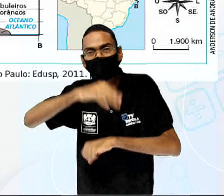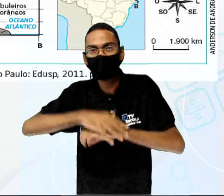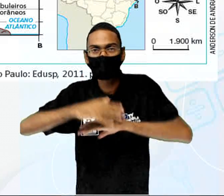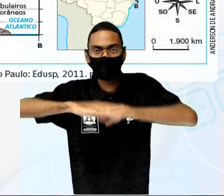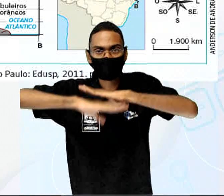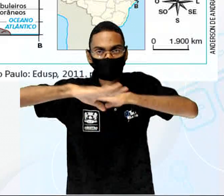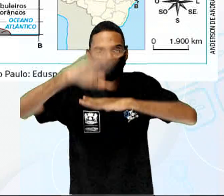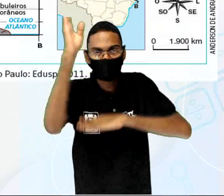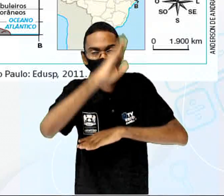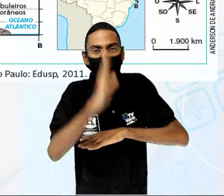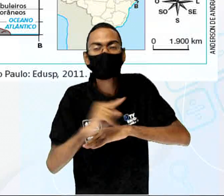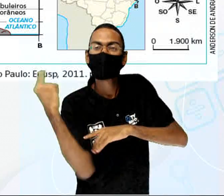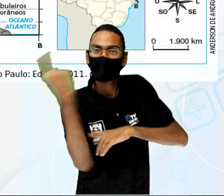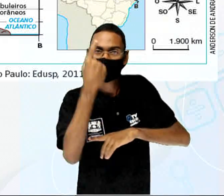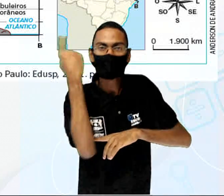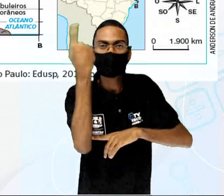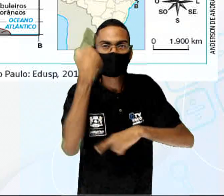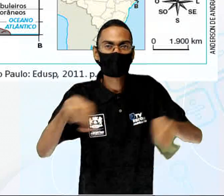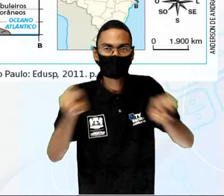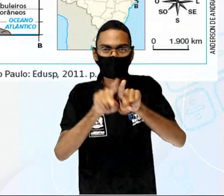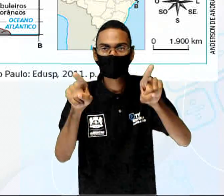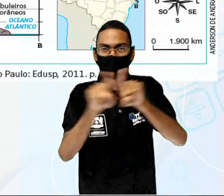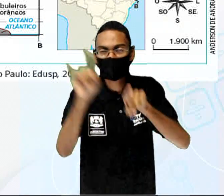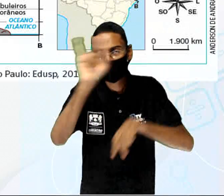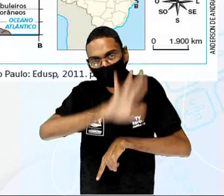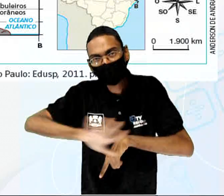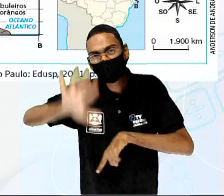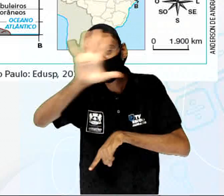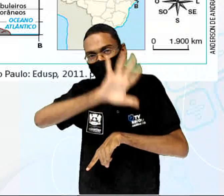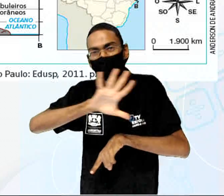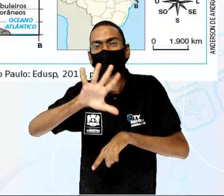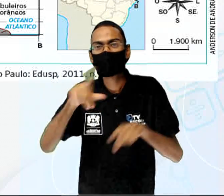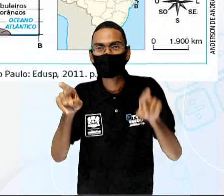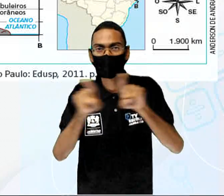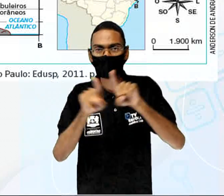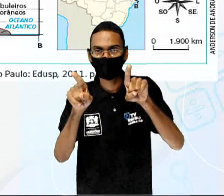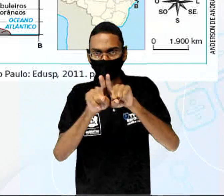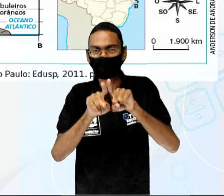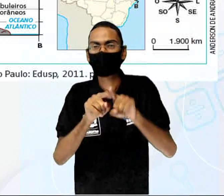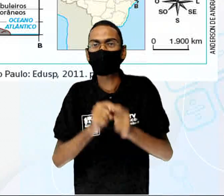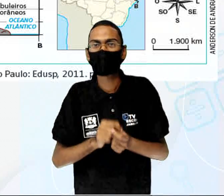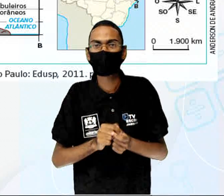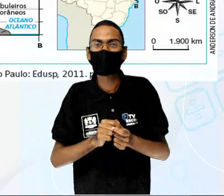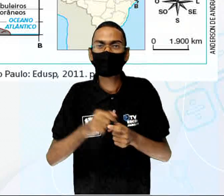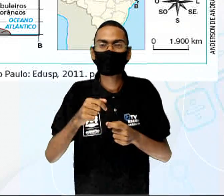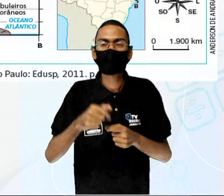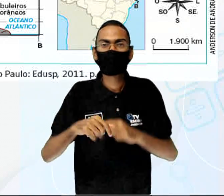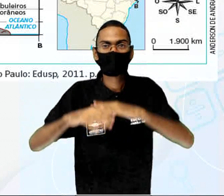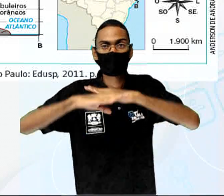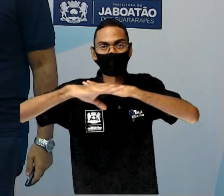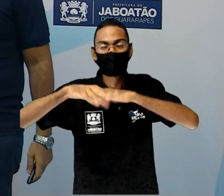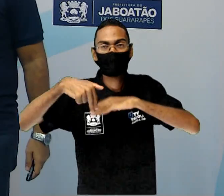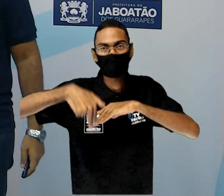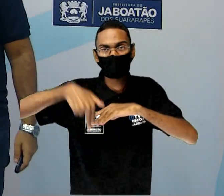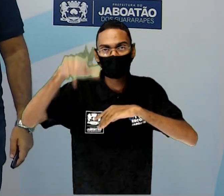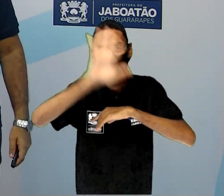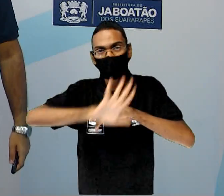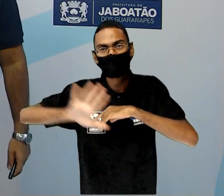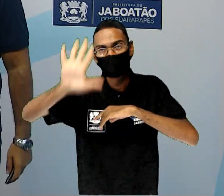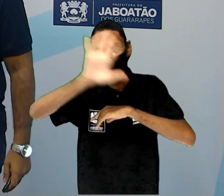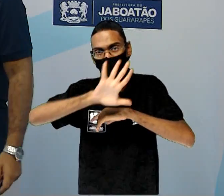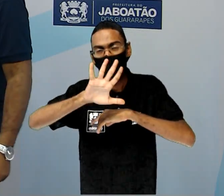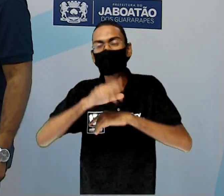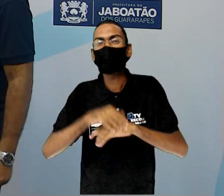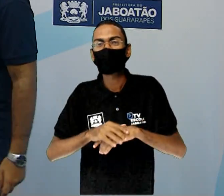brasileiro. E aí a gente tem uma imagem transversal do relevo do Nordeste, onde a gente tem aqui, olha, vem aqui